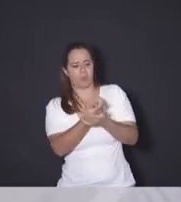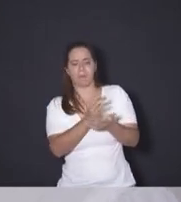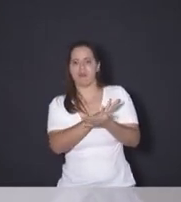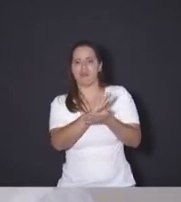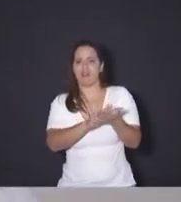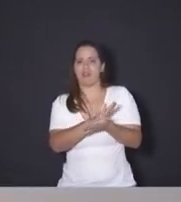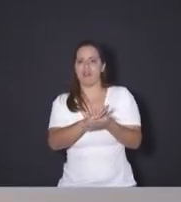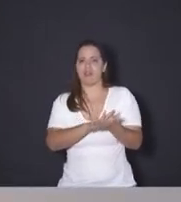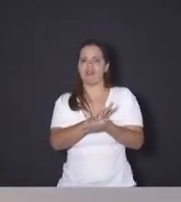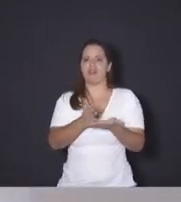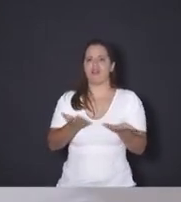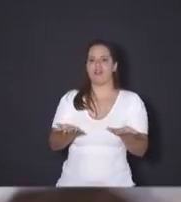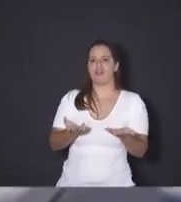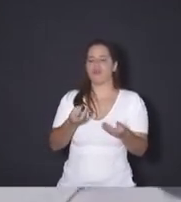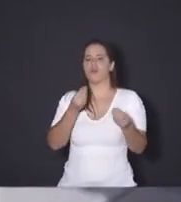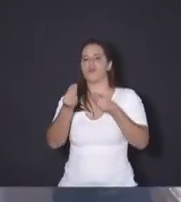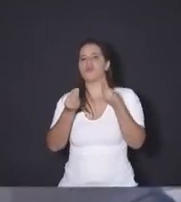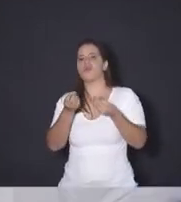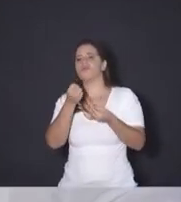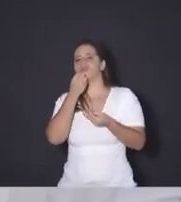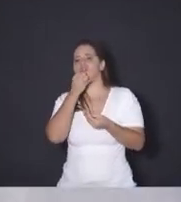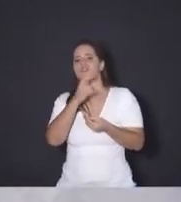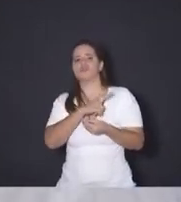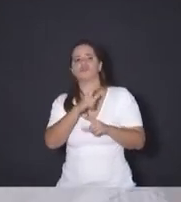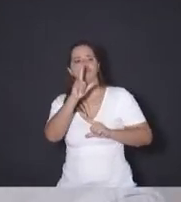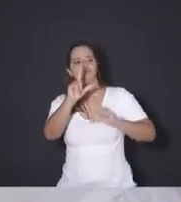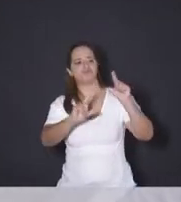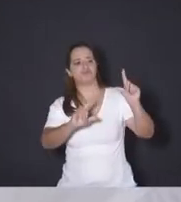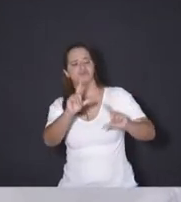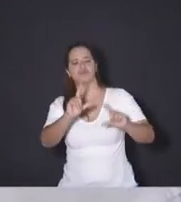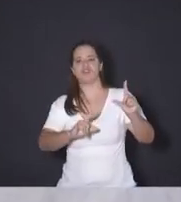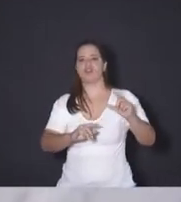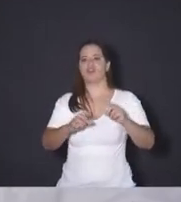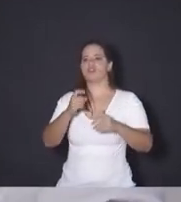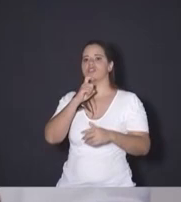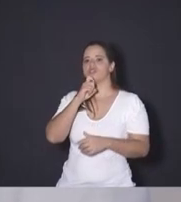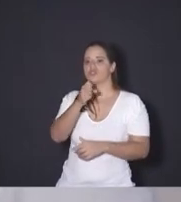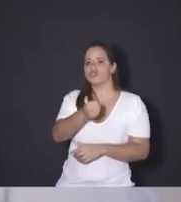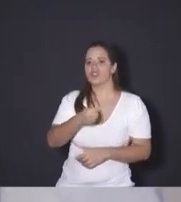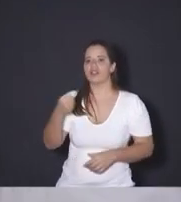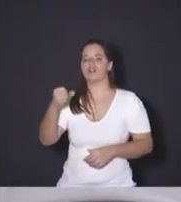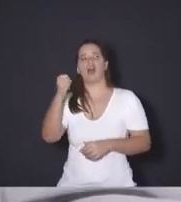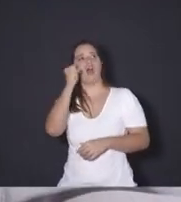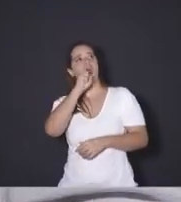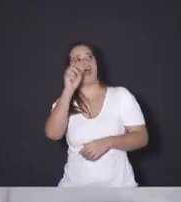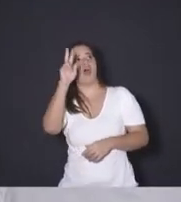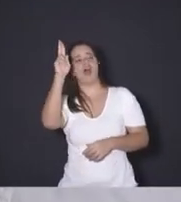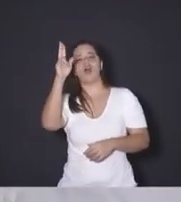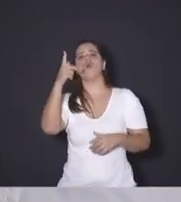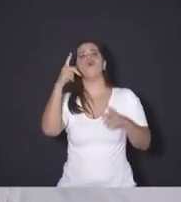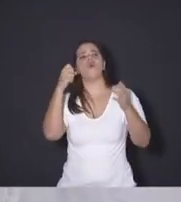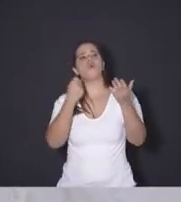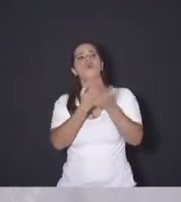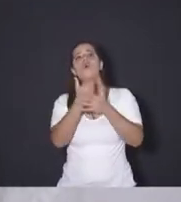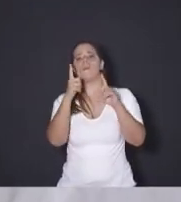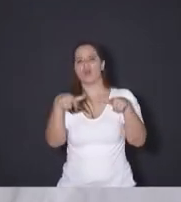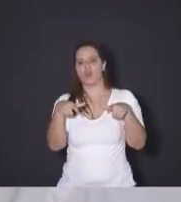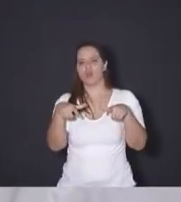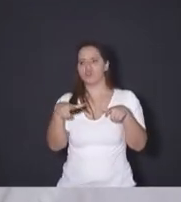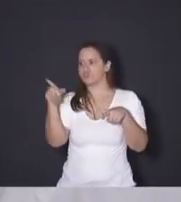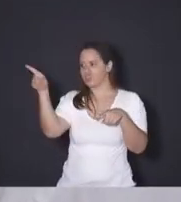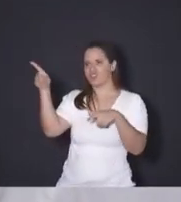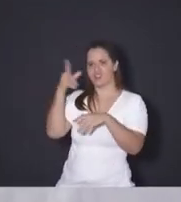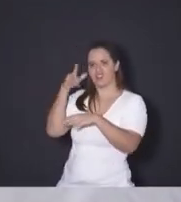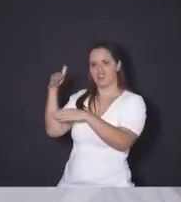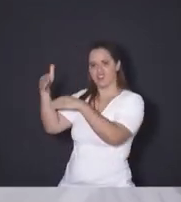nesses lugares como se não tivéssemos televisão geladeira ar-condicionados complexo onde na barraca das